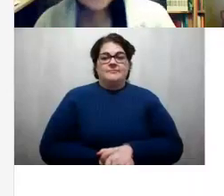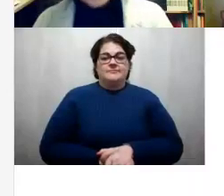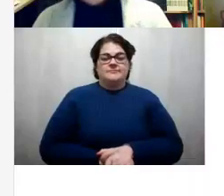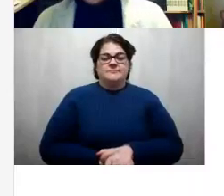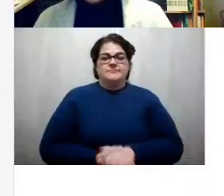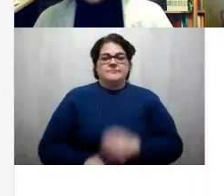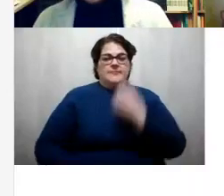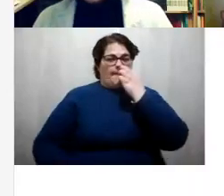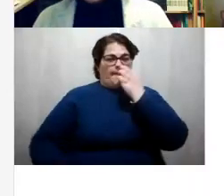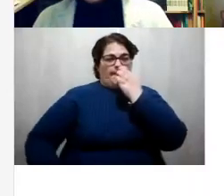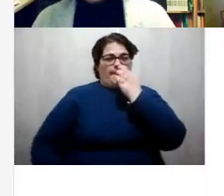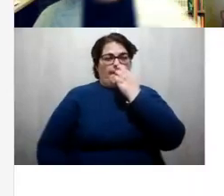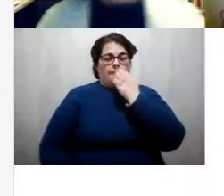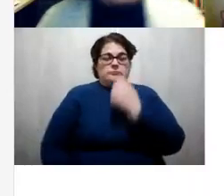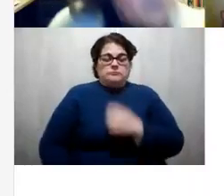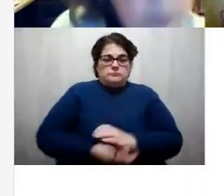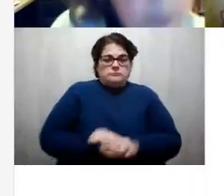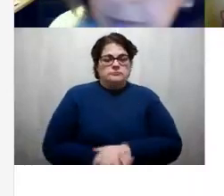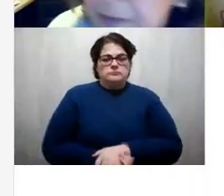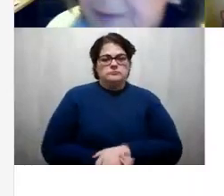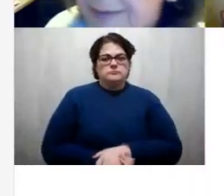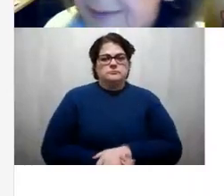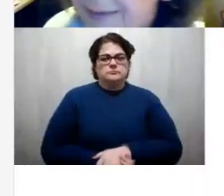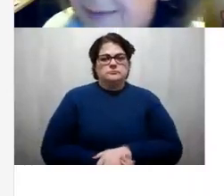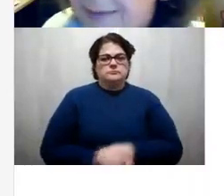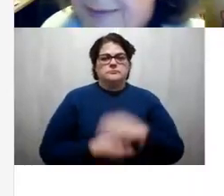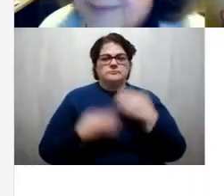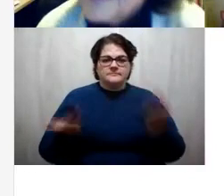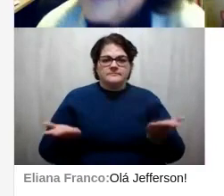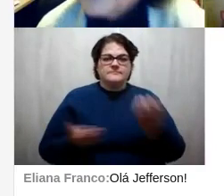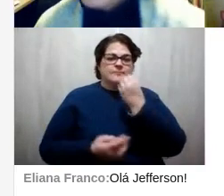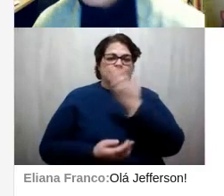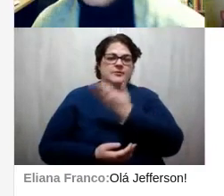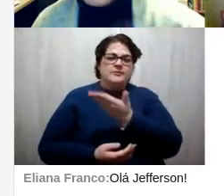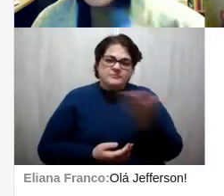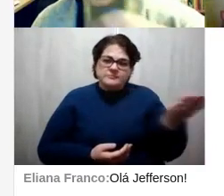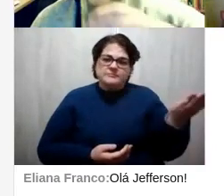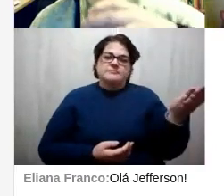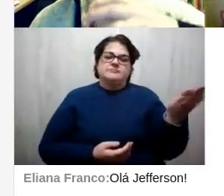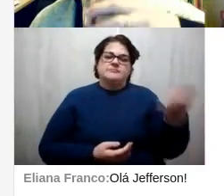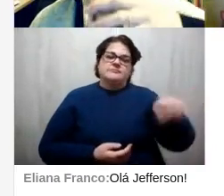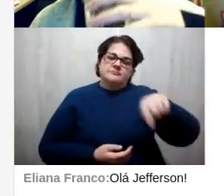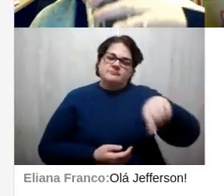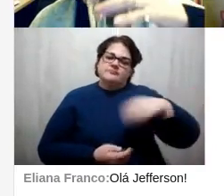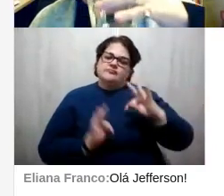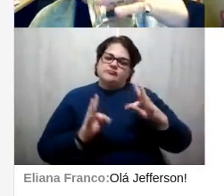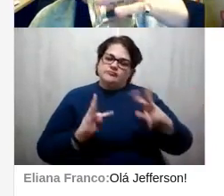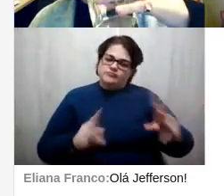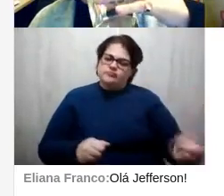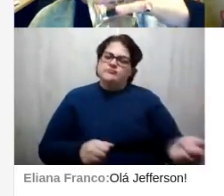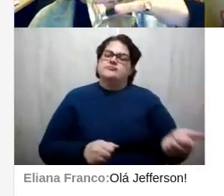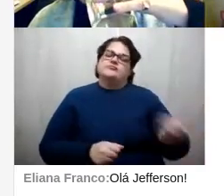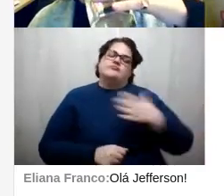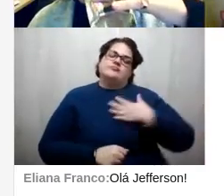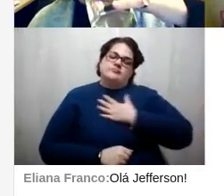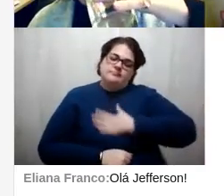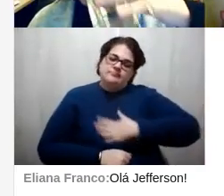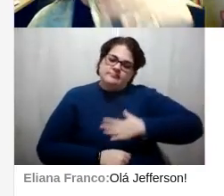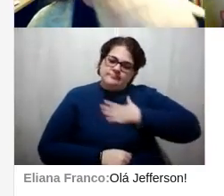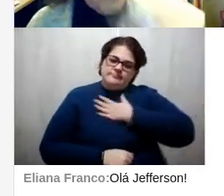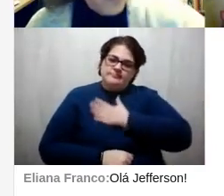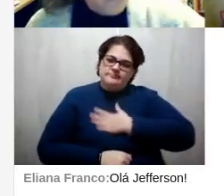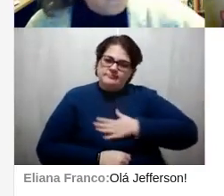Aqui. Pessoal, muito boa noite a todas e todos. É com muito prazer que